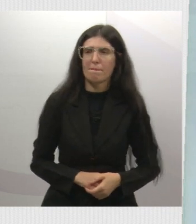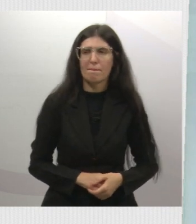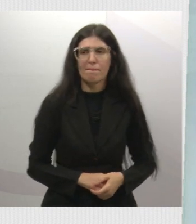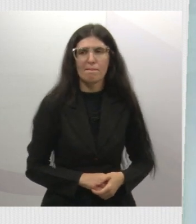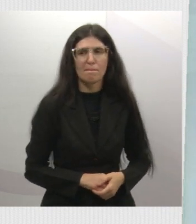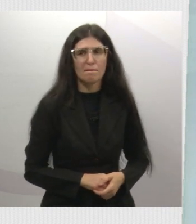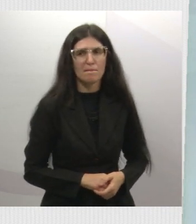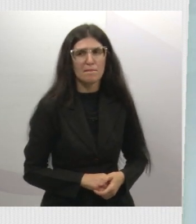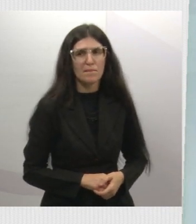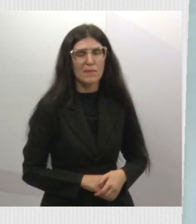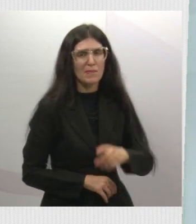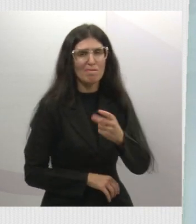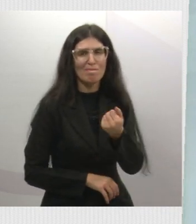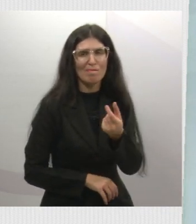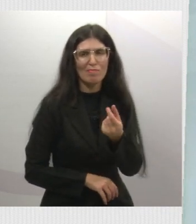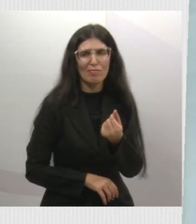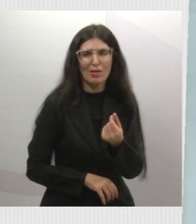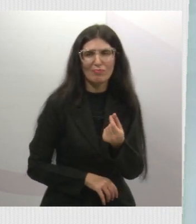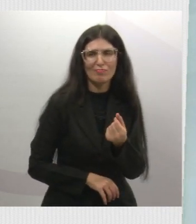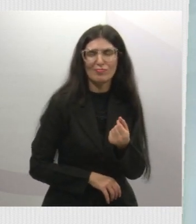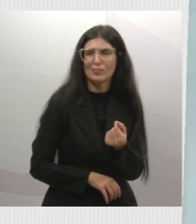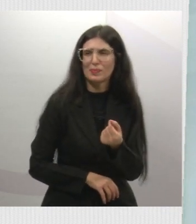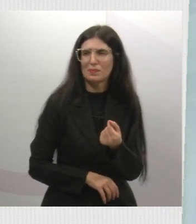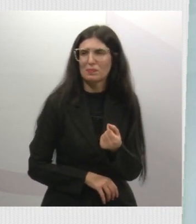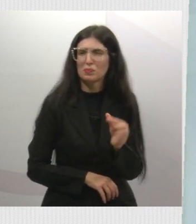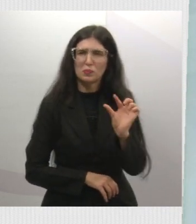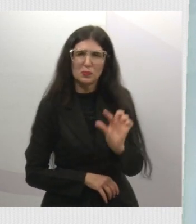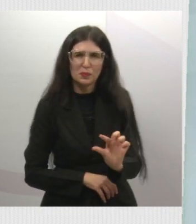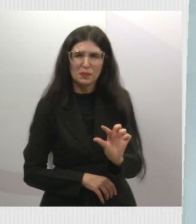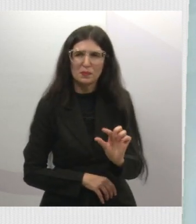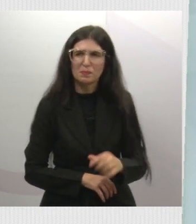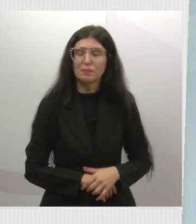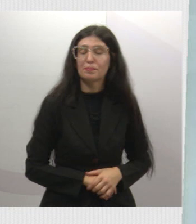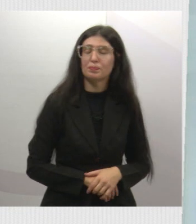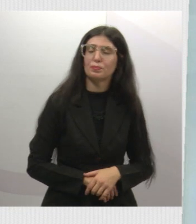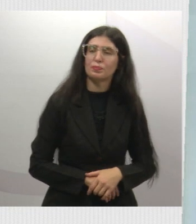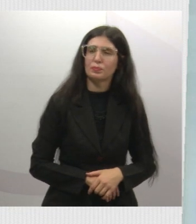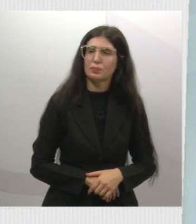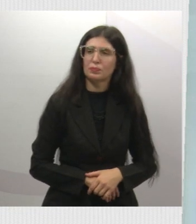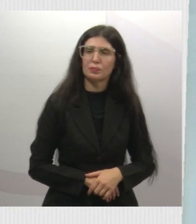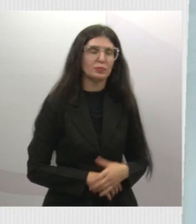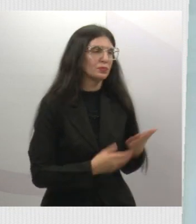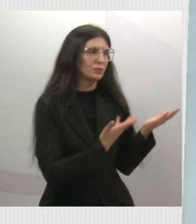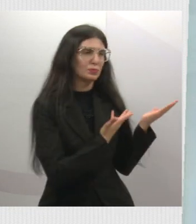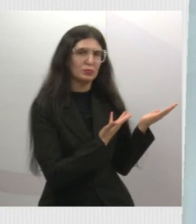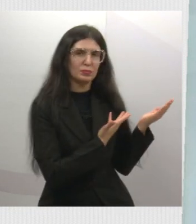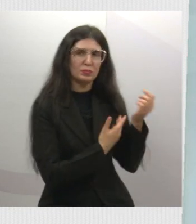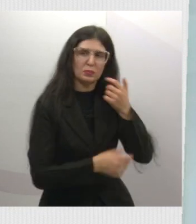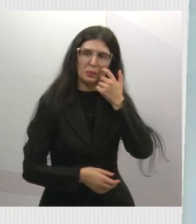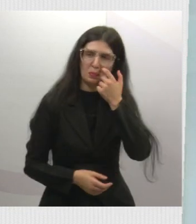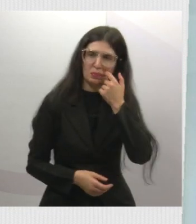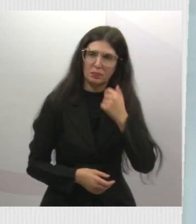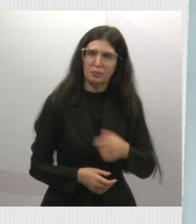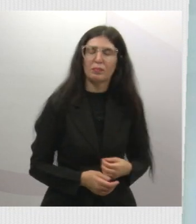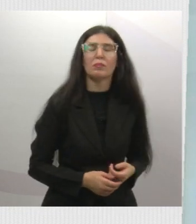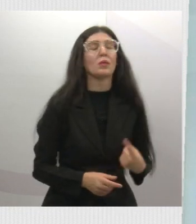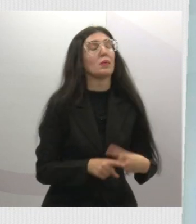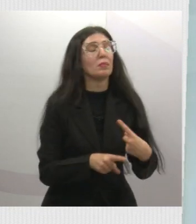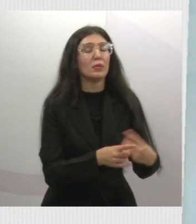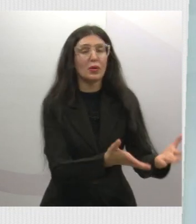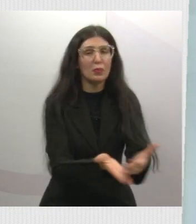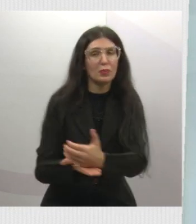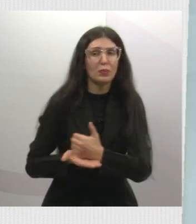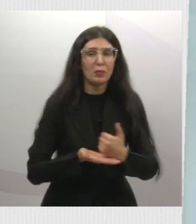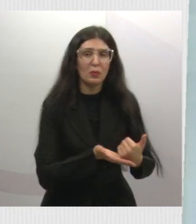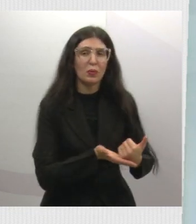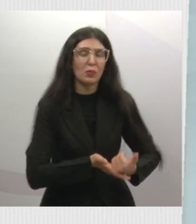ainda um pouco baixo, pois a grande maioria do valor ele seria os investimentos do financiamento do CAF, que começou a